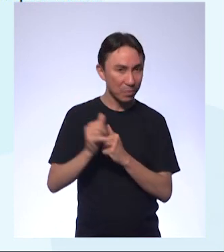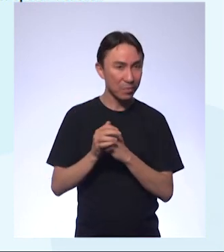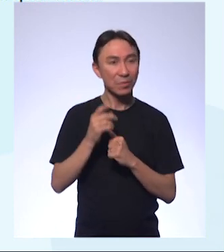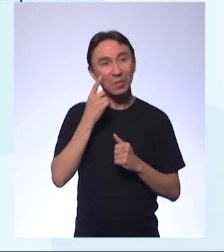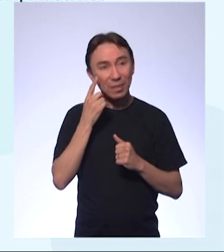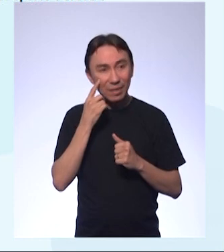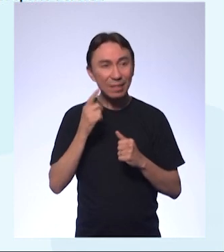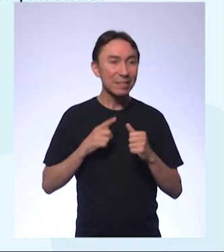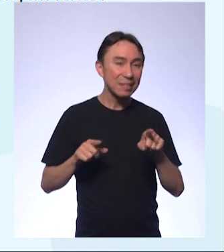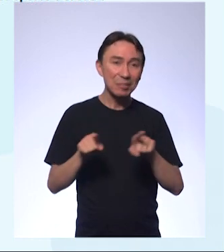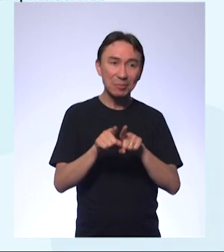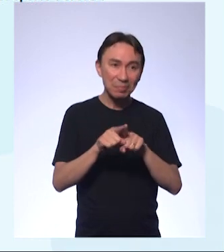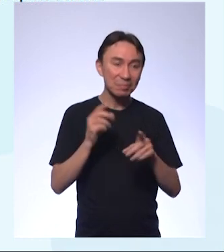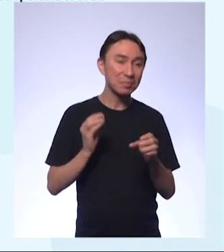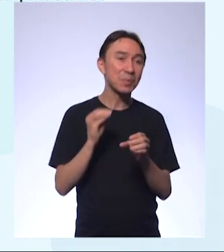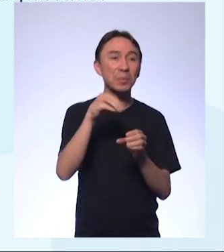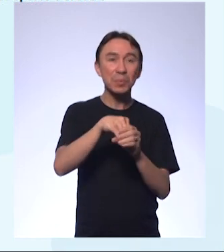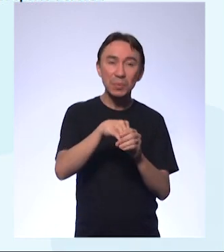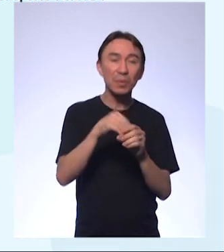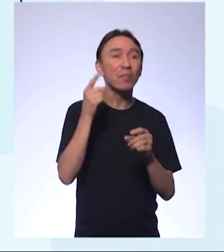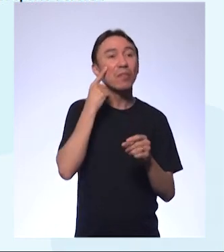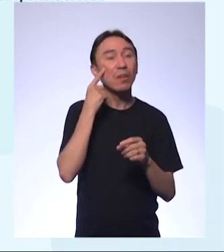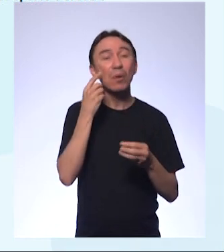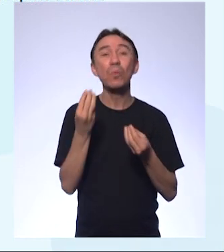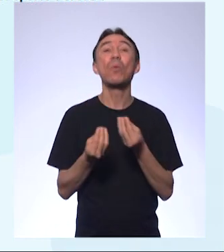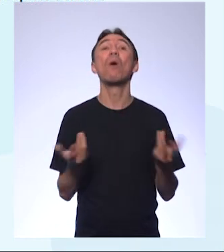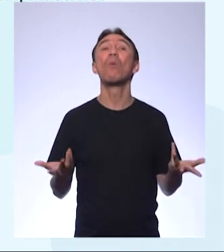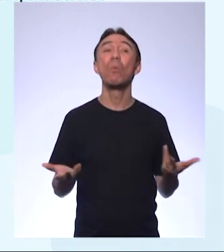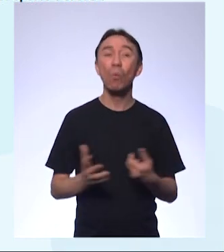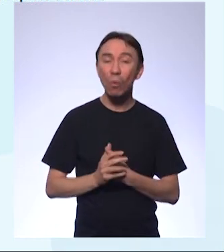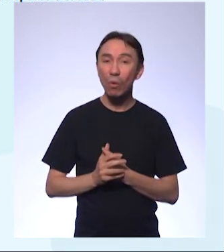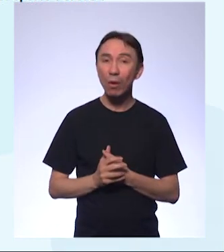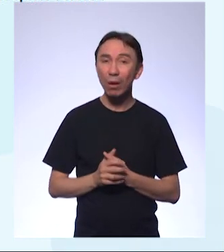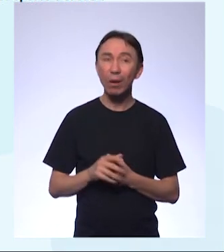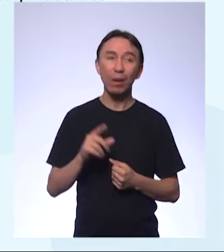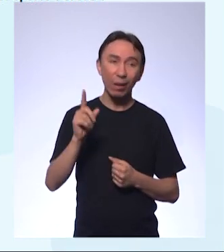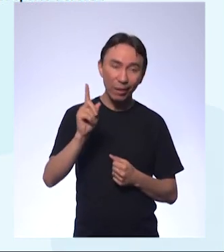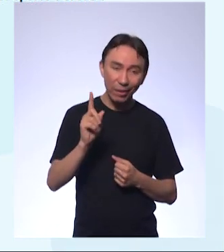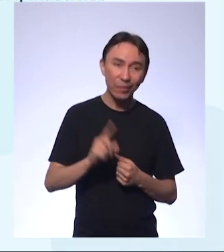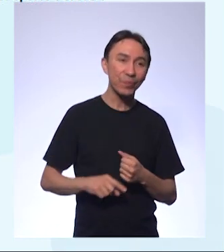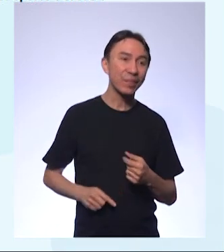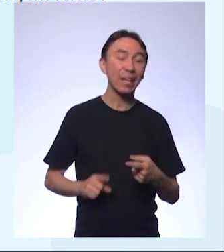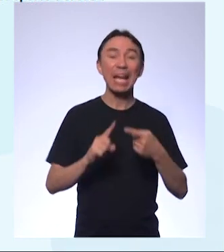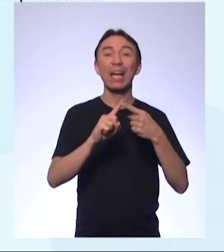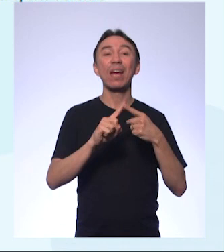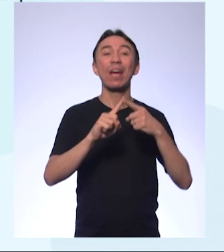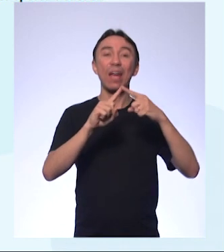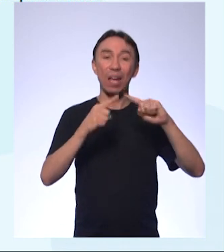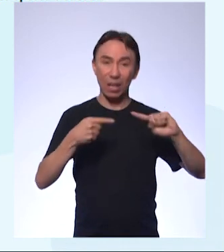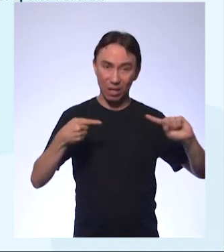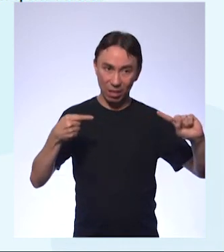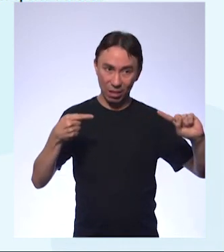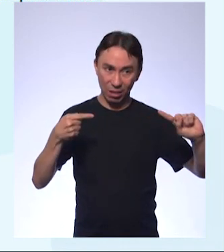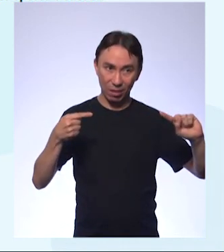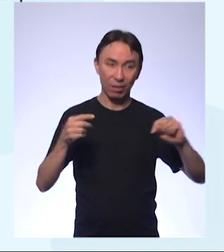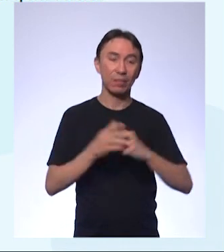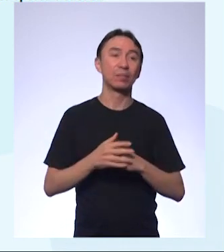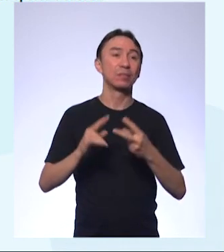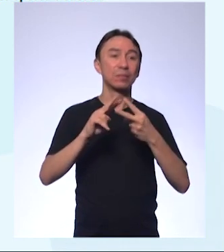e adquiridas. Então, quais serão os conteúdos que nós iremos trabalhar nesta aula hoje?